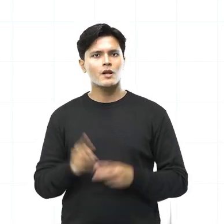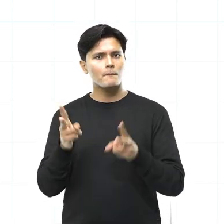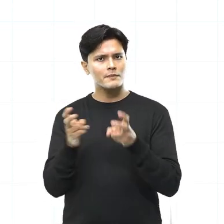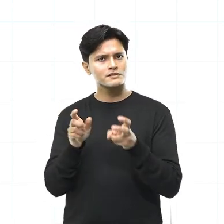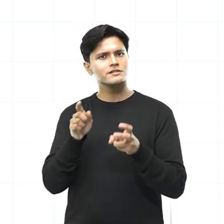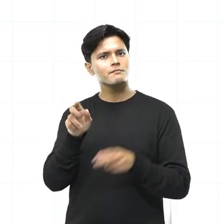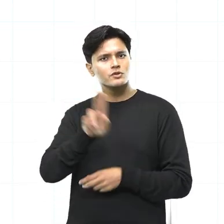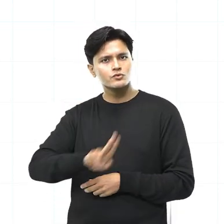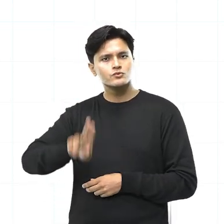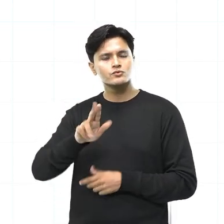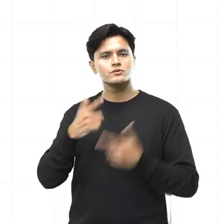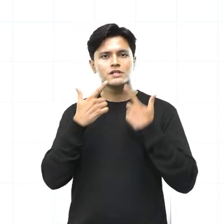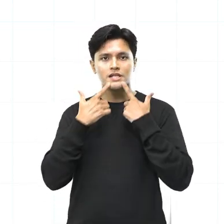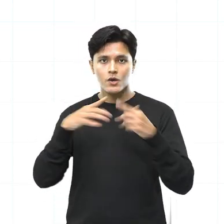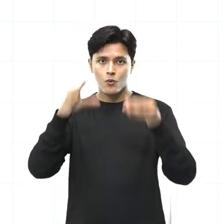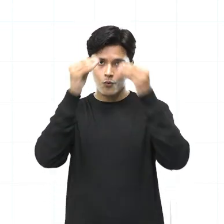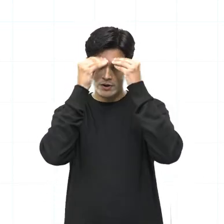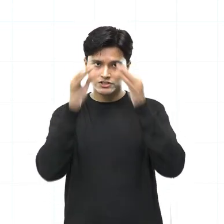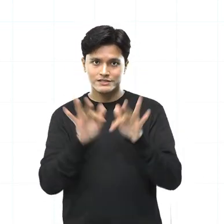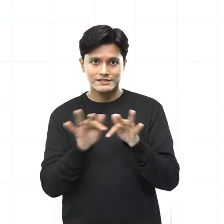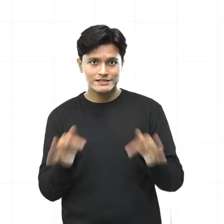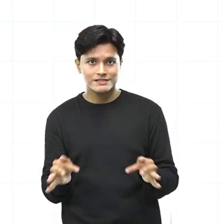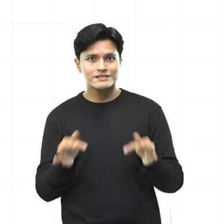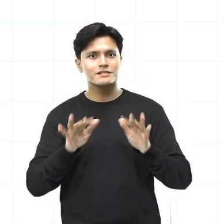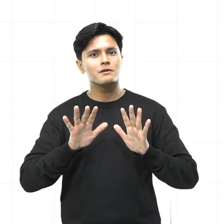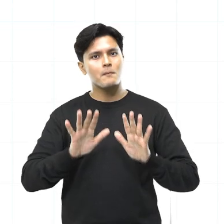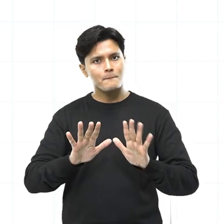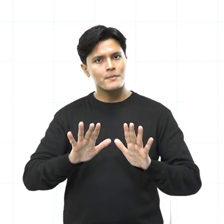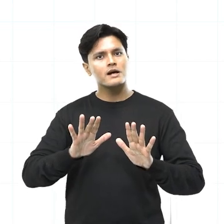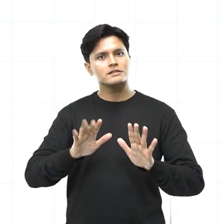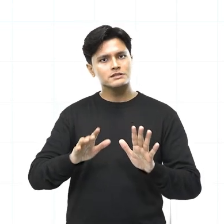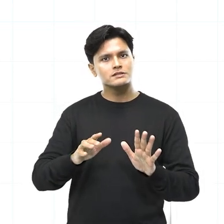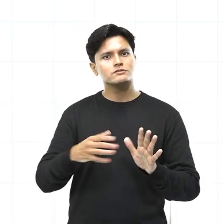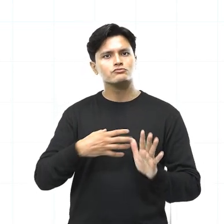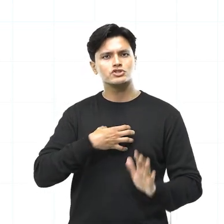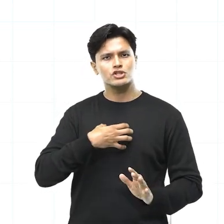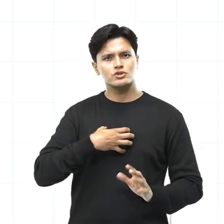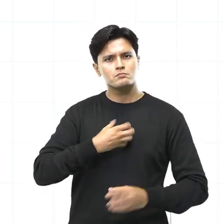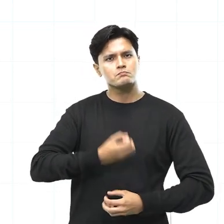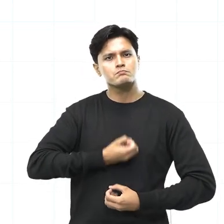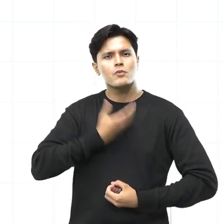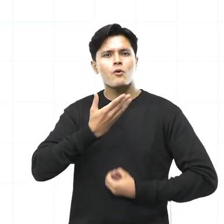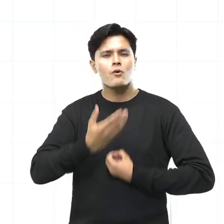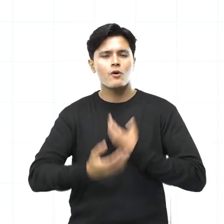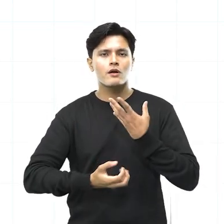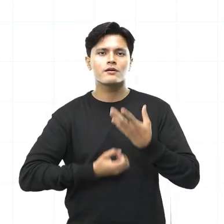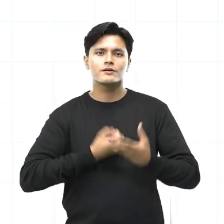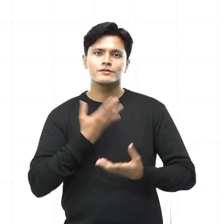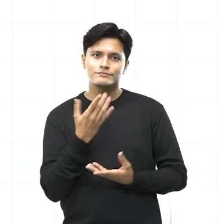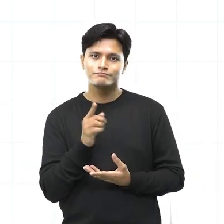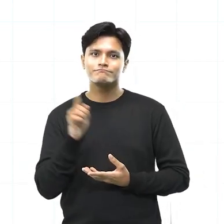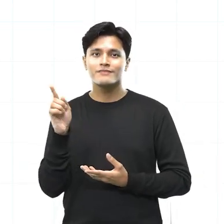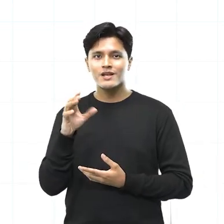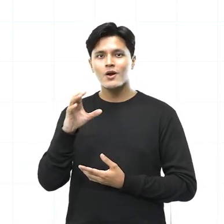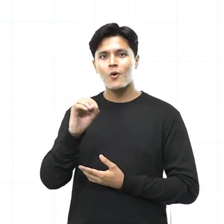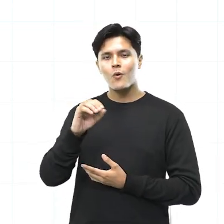uma linguagem simples, porém muito poética, destacando-se como